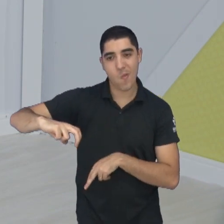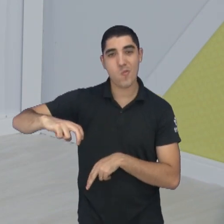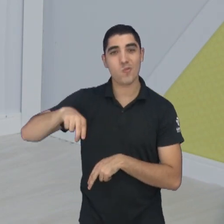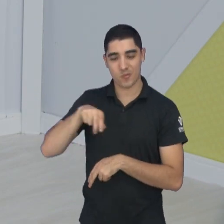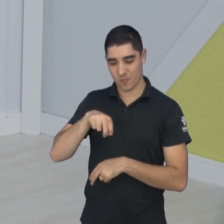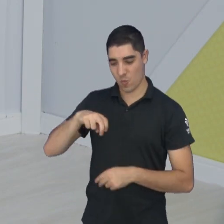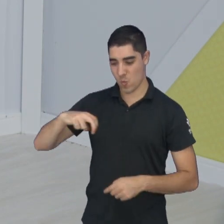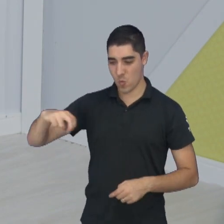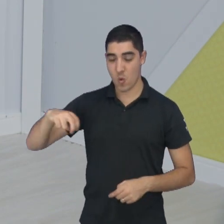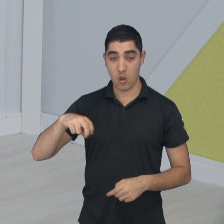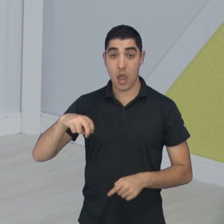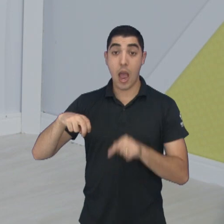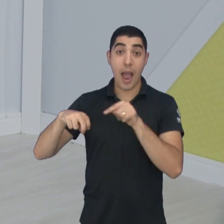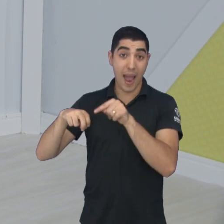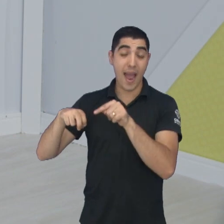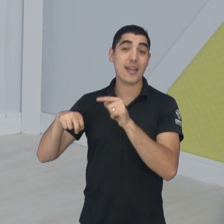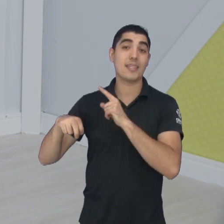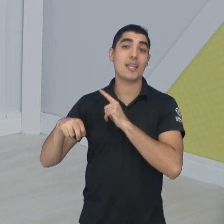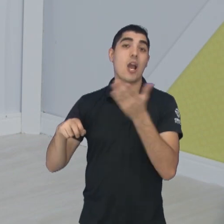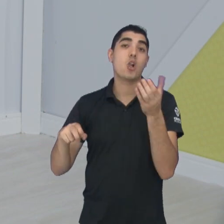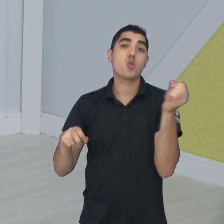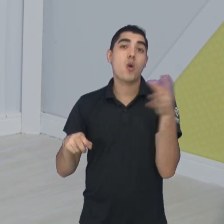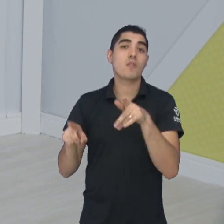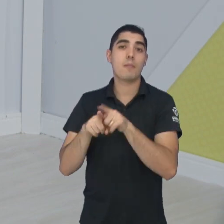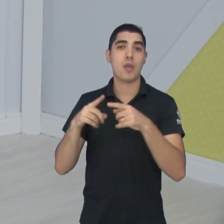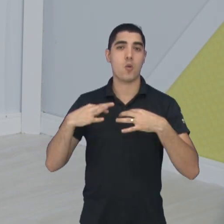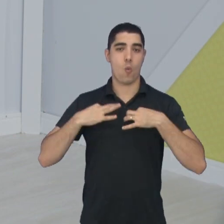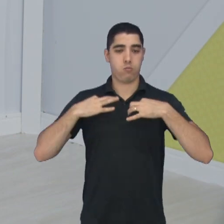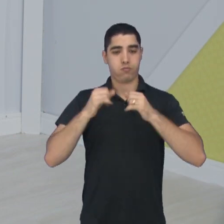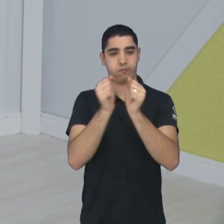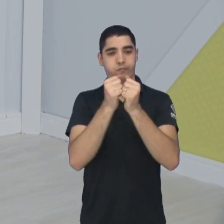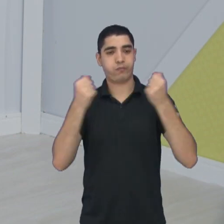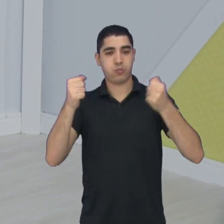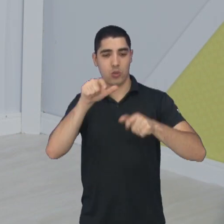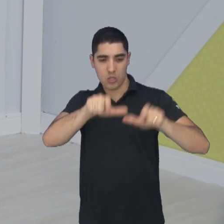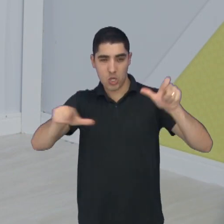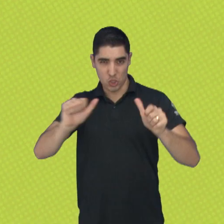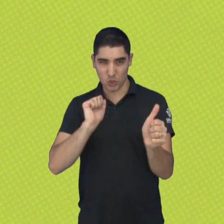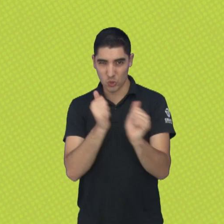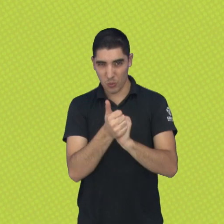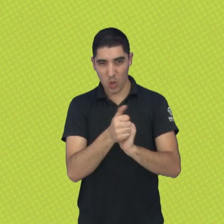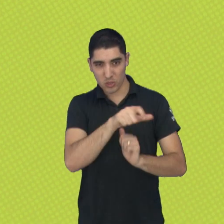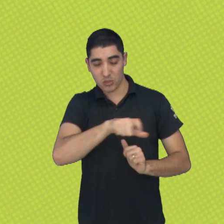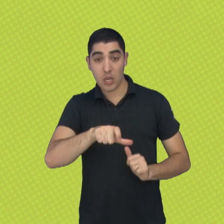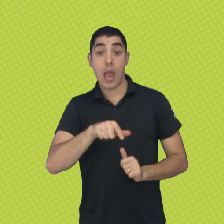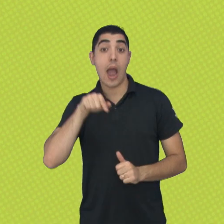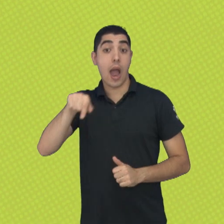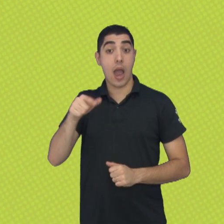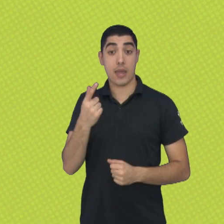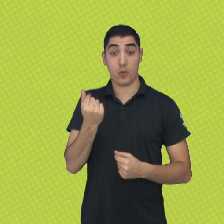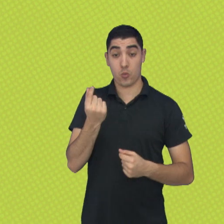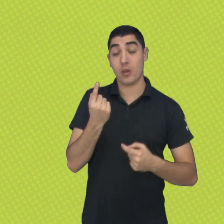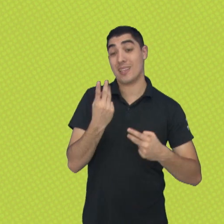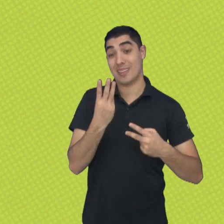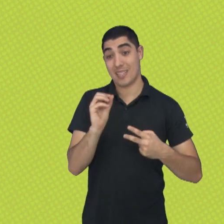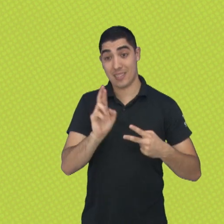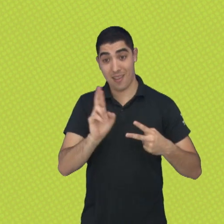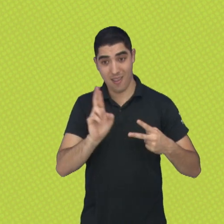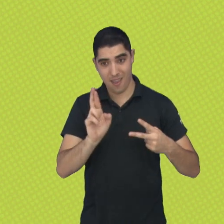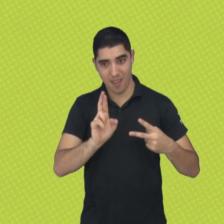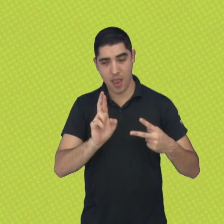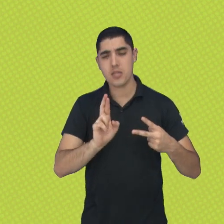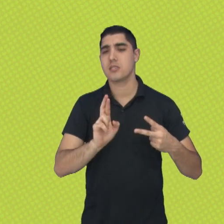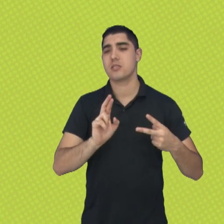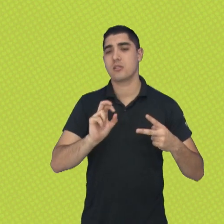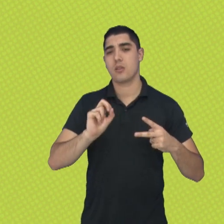divisória por conta dos novos vestiários e as cadeiras. Aquele espaço ali está custando R$ 30,00 a inteira e R$ 15,00. Aí você vai falar assim, pô, mas lá